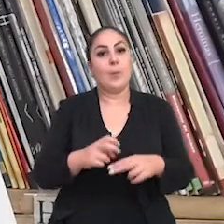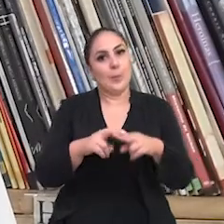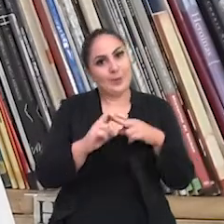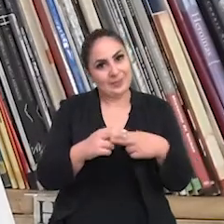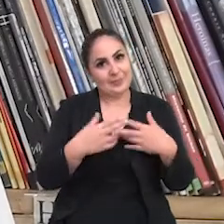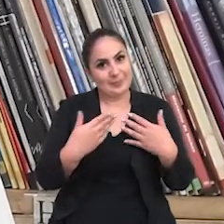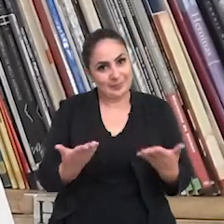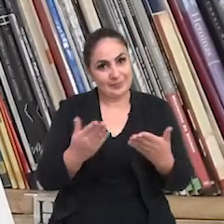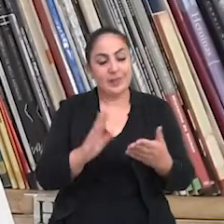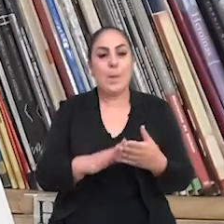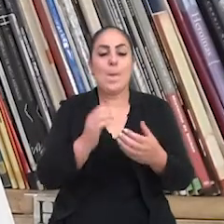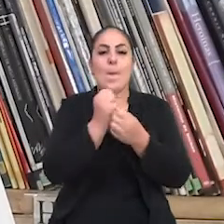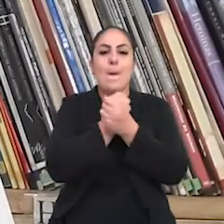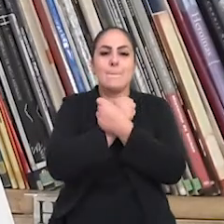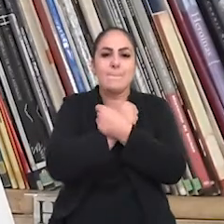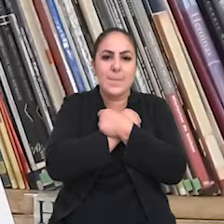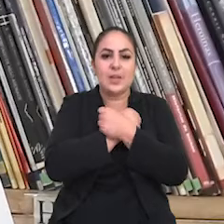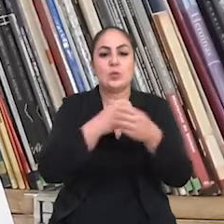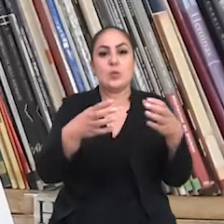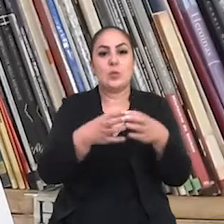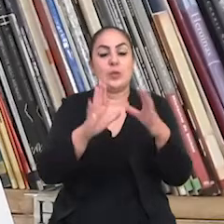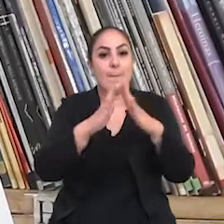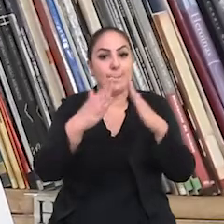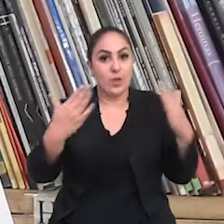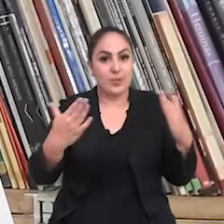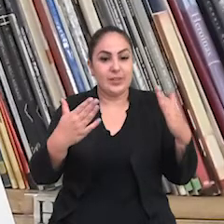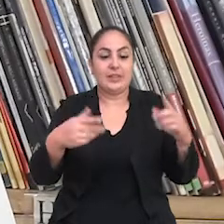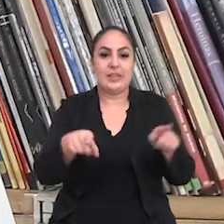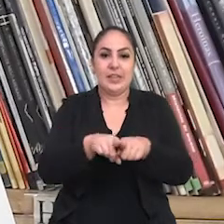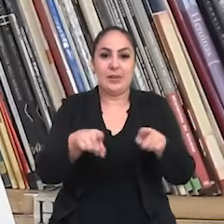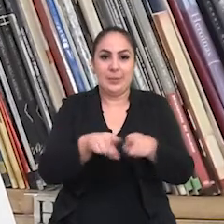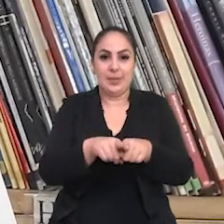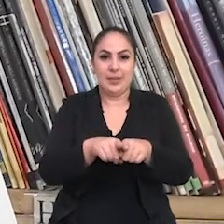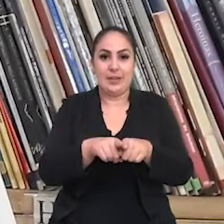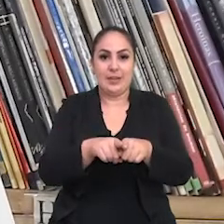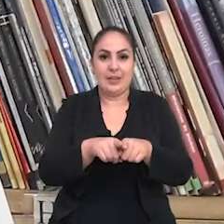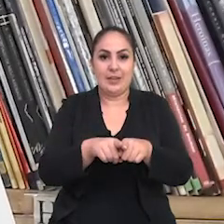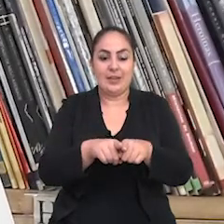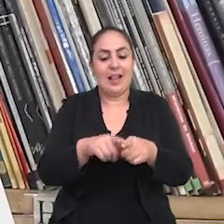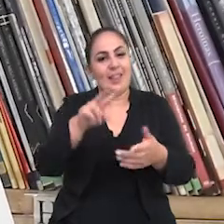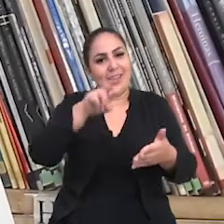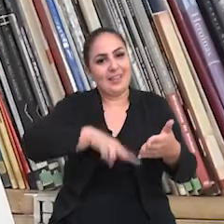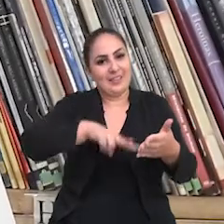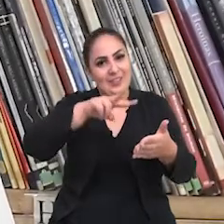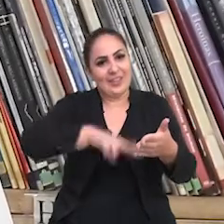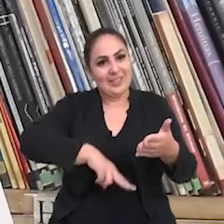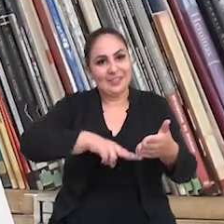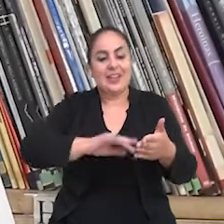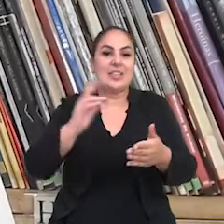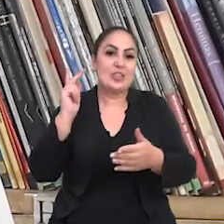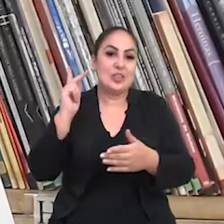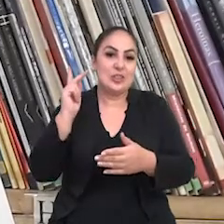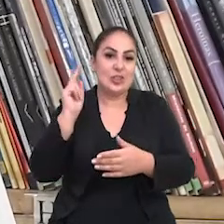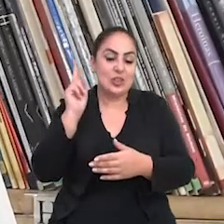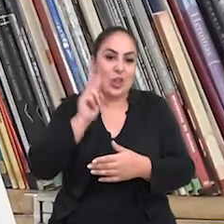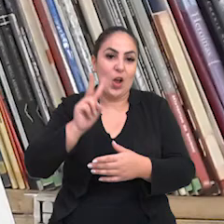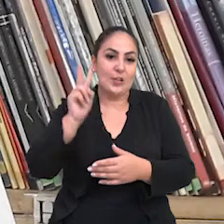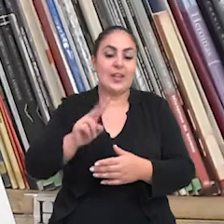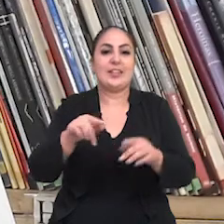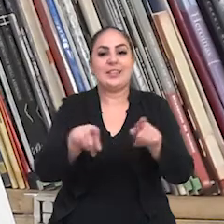Então, é isso aí, pessoal. Um abraço da galera da biblioteca e viva a leitura, viva as